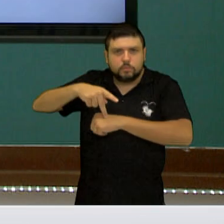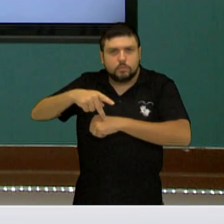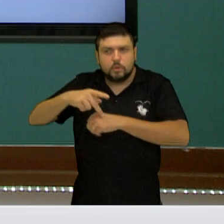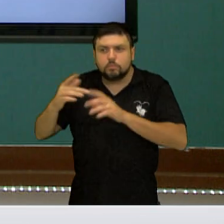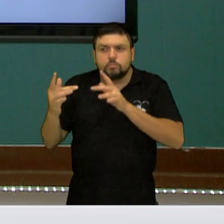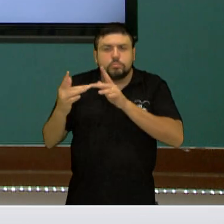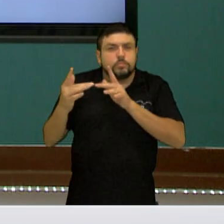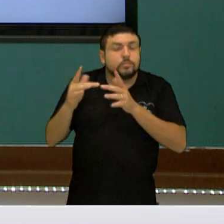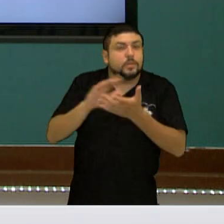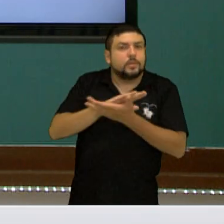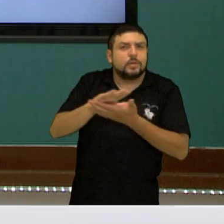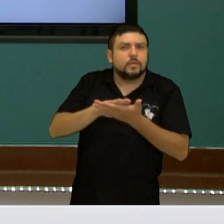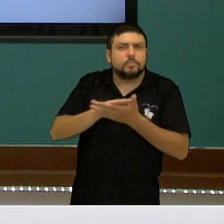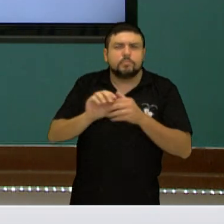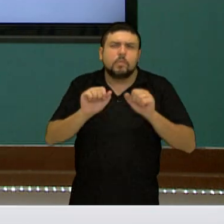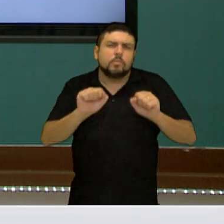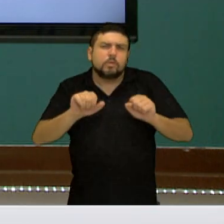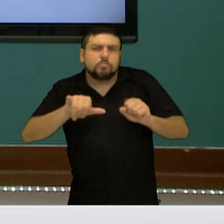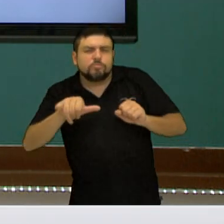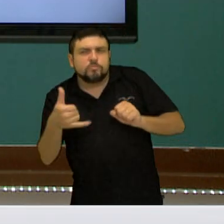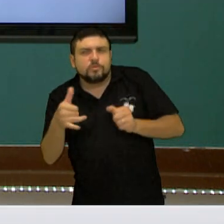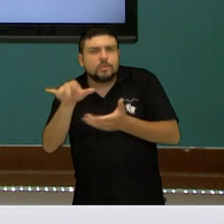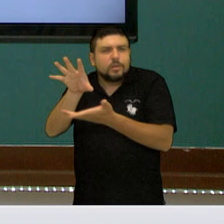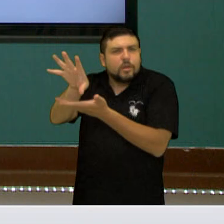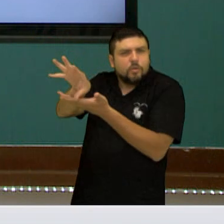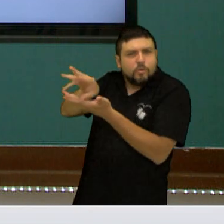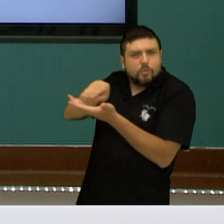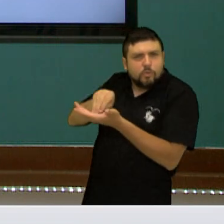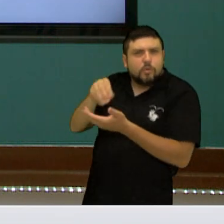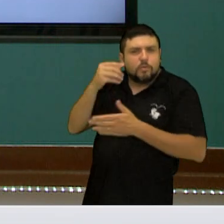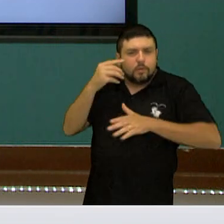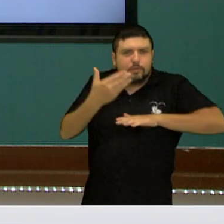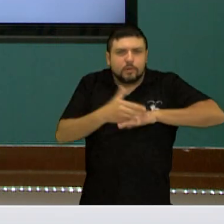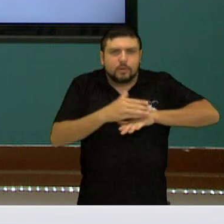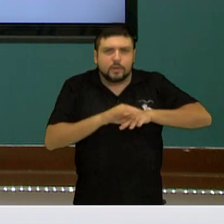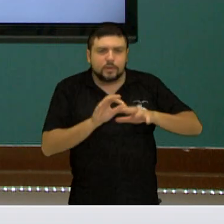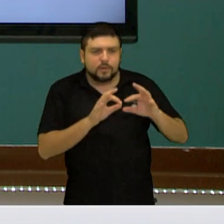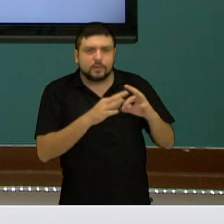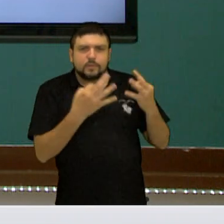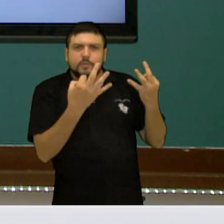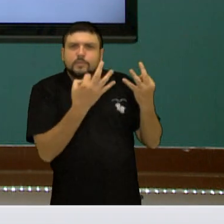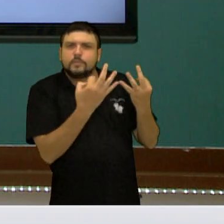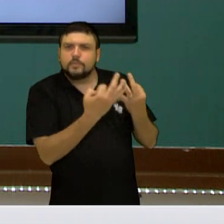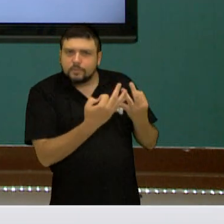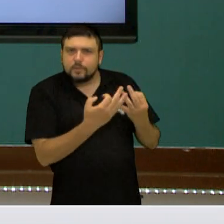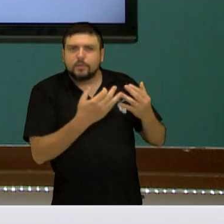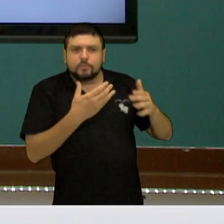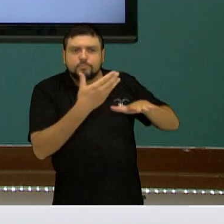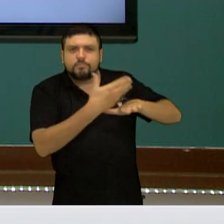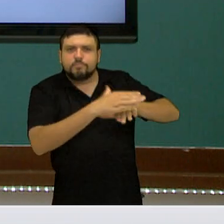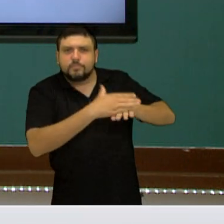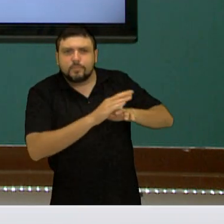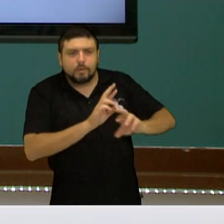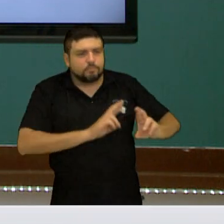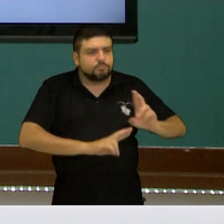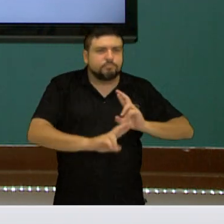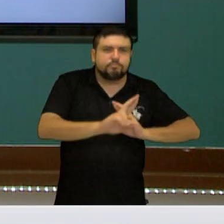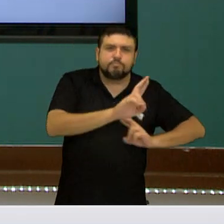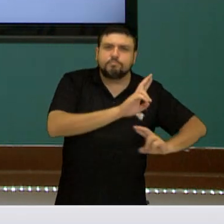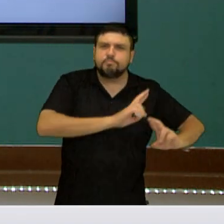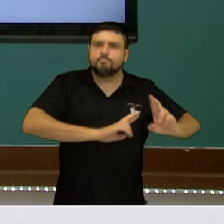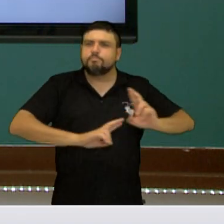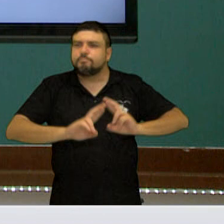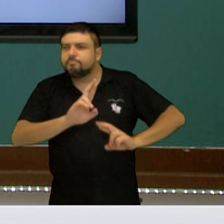pode incorporar algum deles no nosso dia a dia, dentro da nossa família, da nossa rede de relacionamentos, para evitar o toque